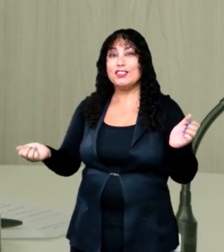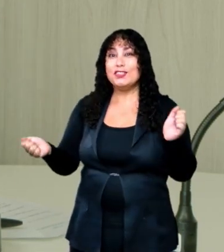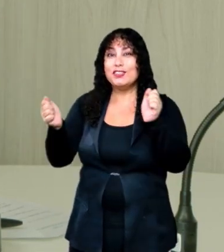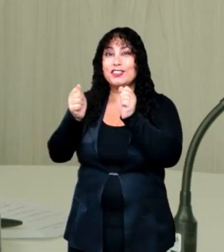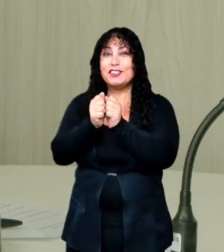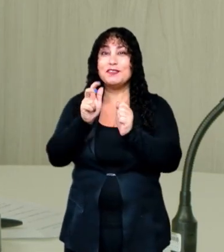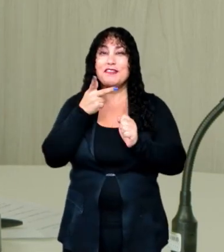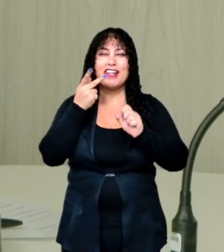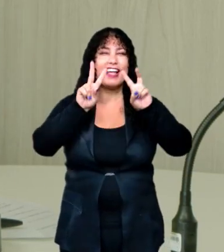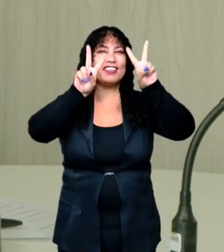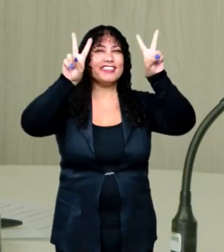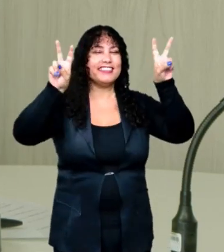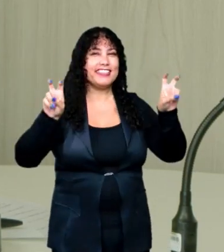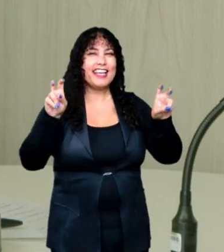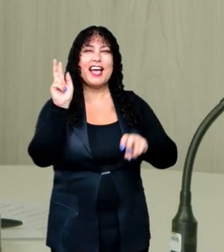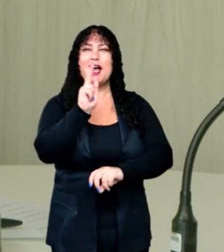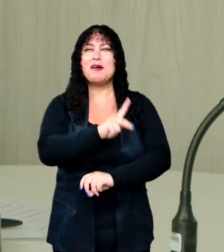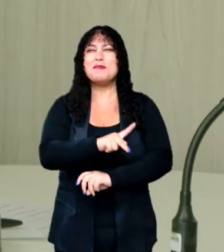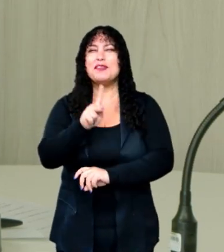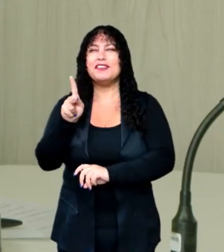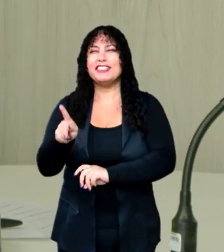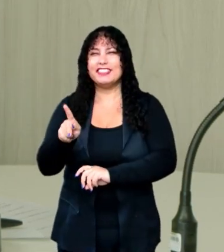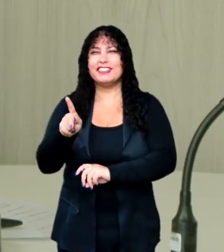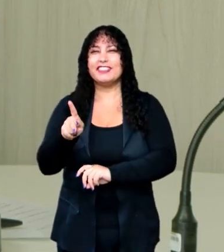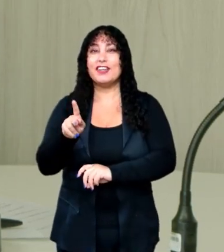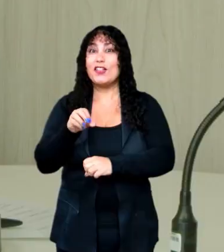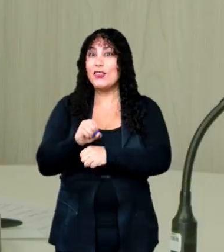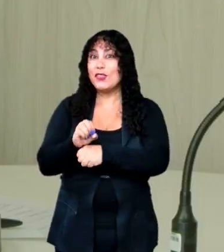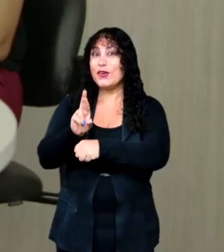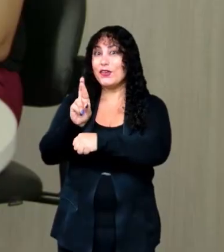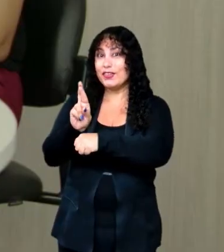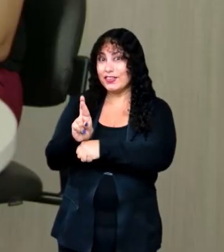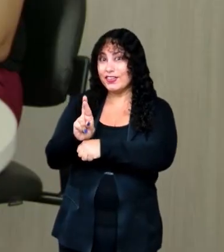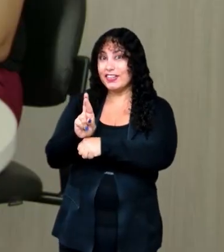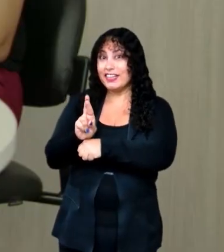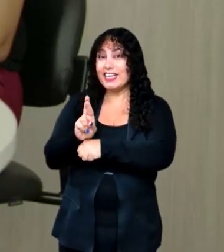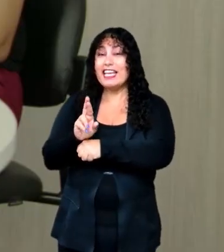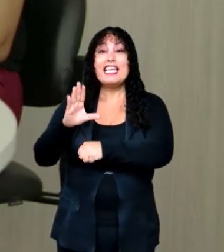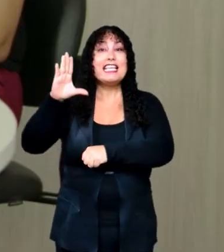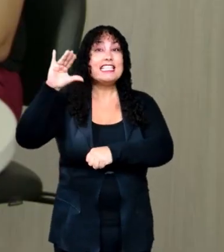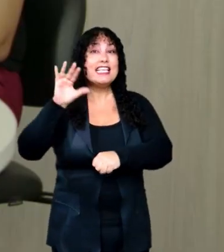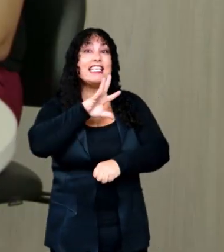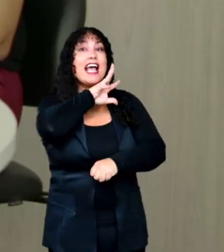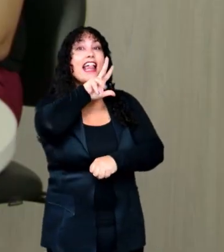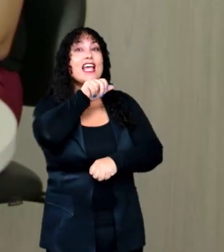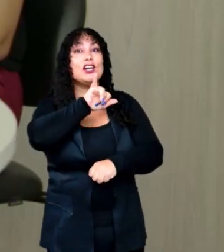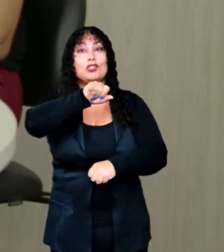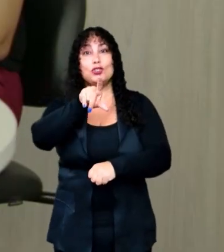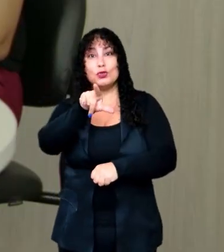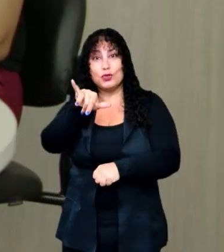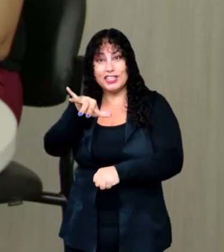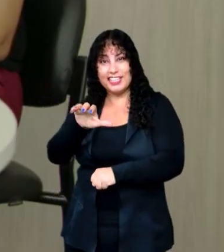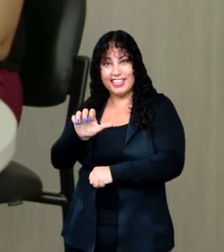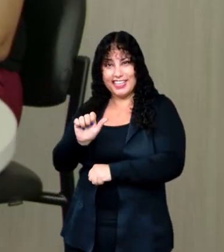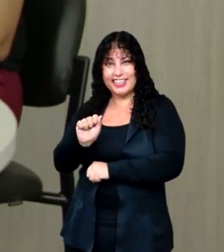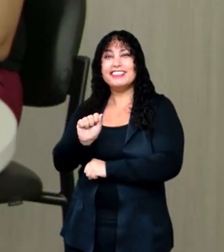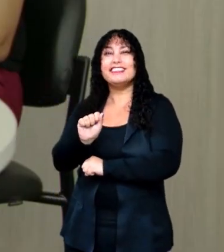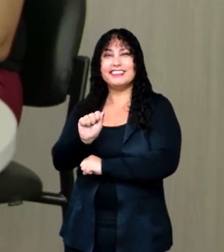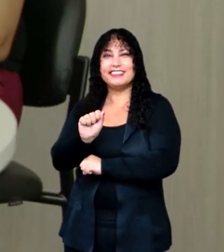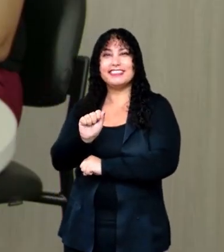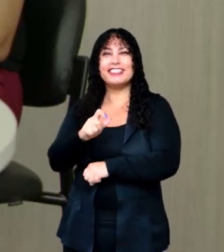sobre esse tema é a professora, doutora em ciência animal, Júlia Elmira,